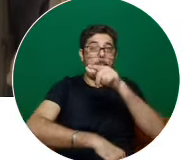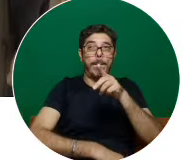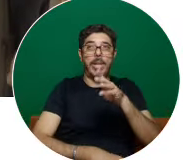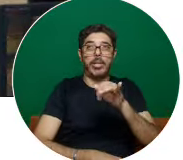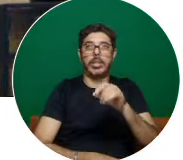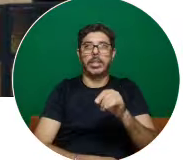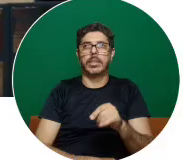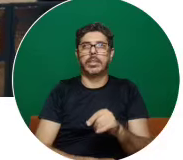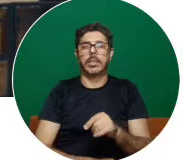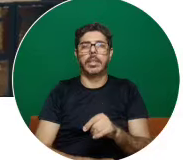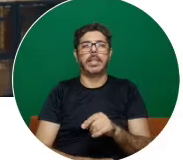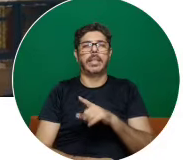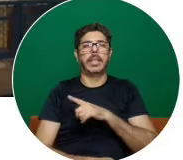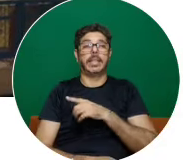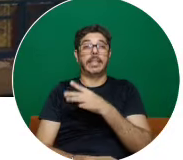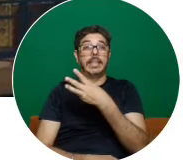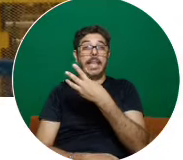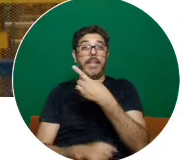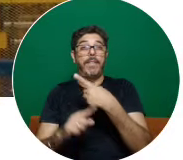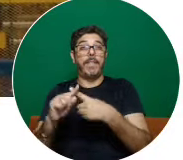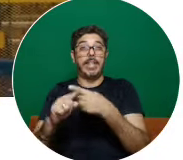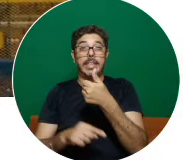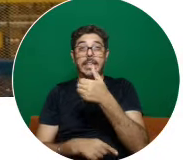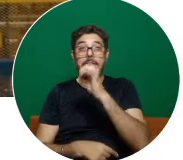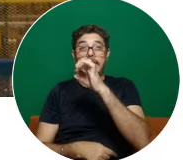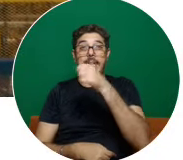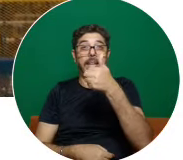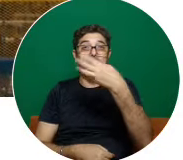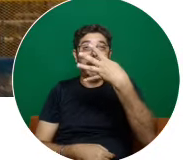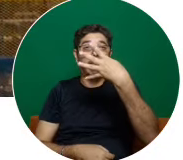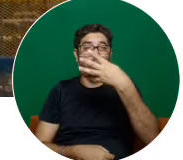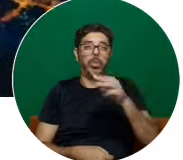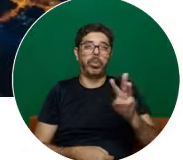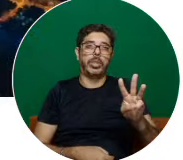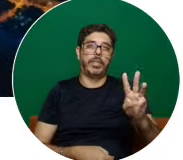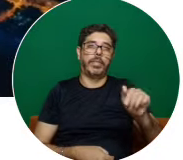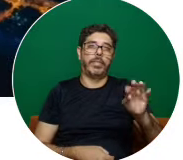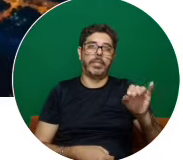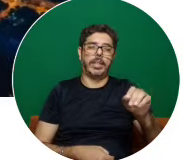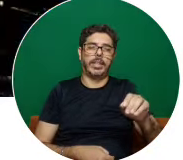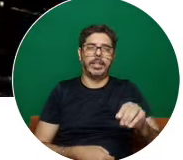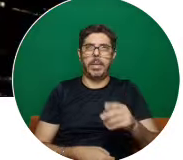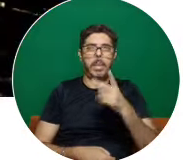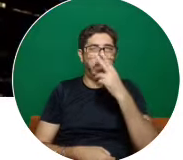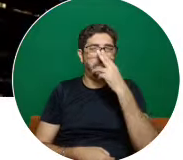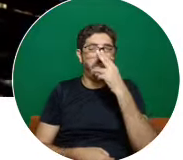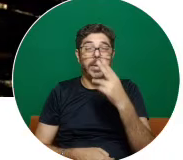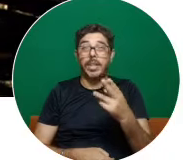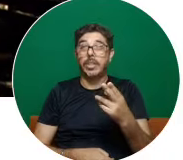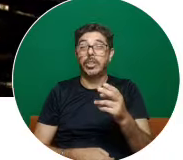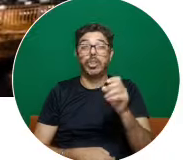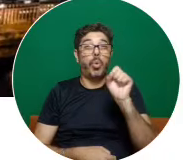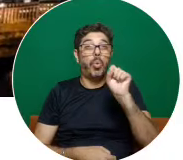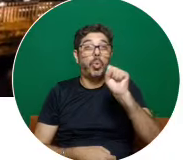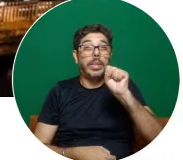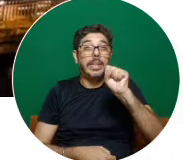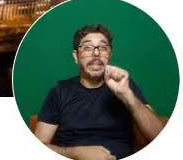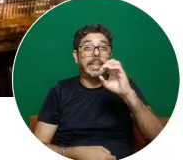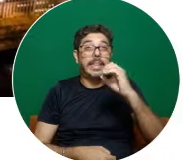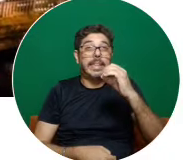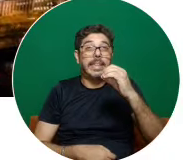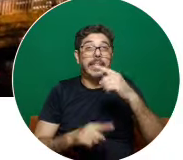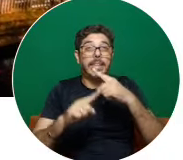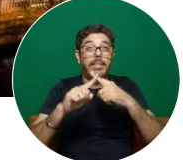de cerca de 3 vezes 10 a 14 watts. Isso equivale a quase 80 vezes a energia produzida por todas